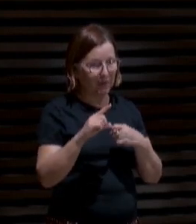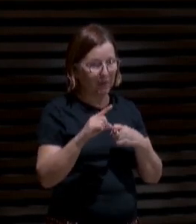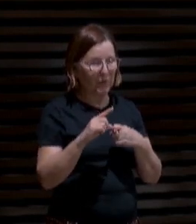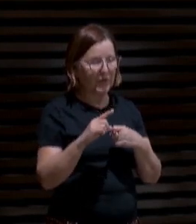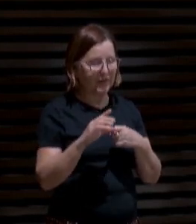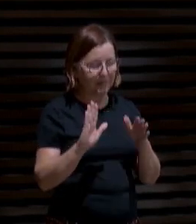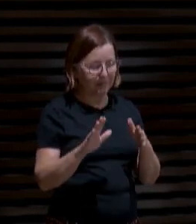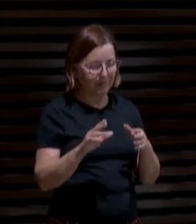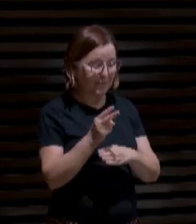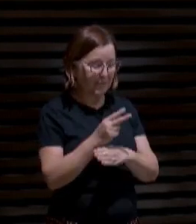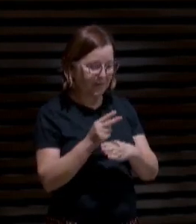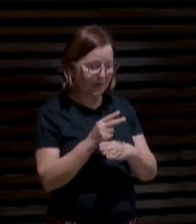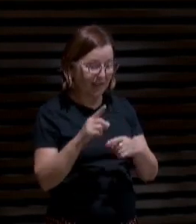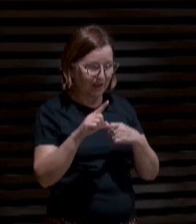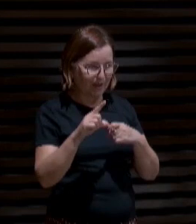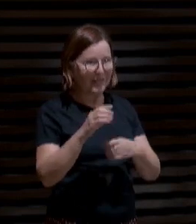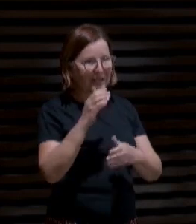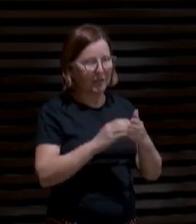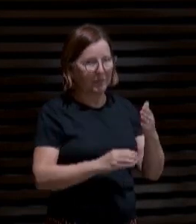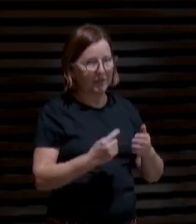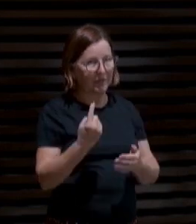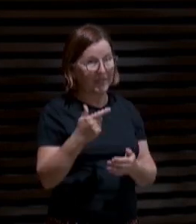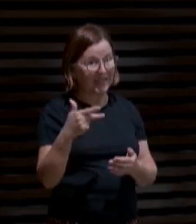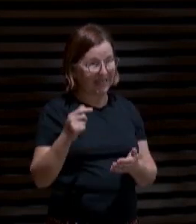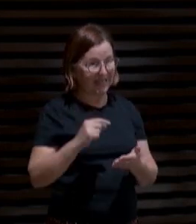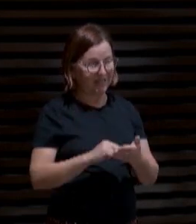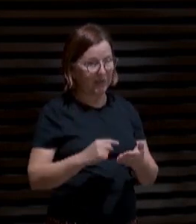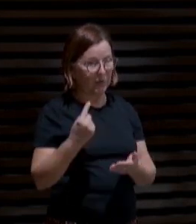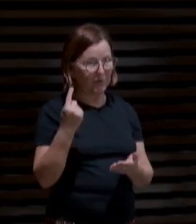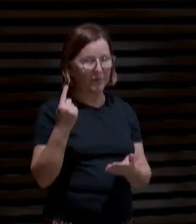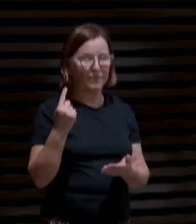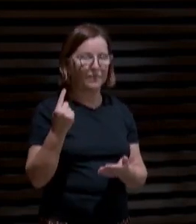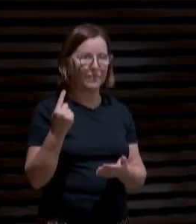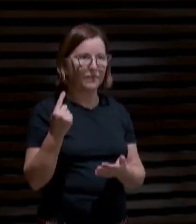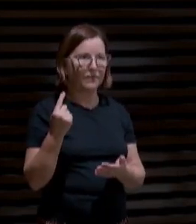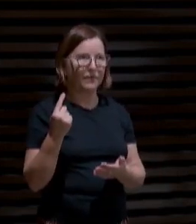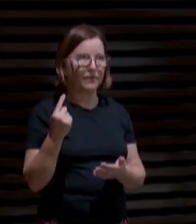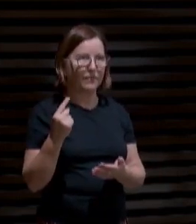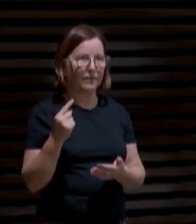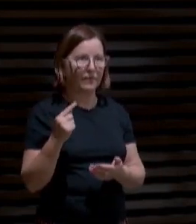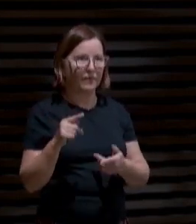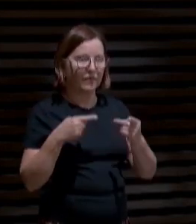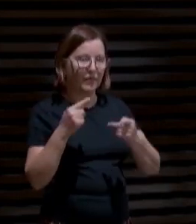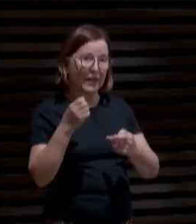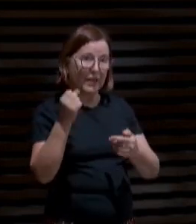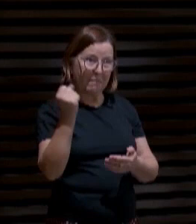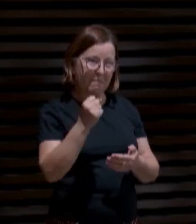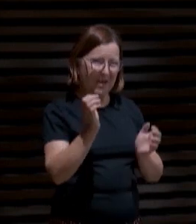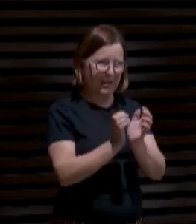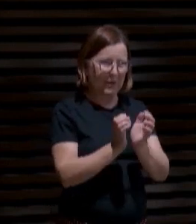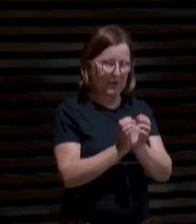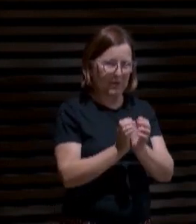deixa eu ver onde é que está o texto, Lucas 13:1, quando ele mata um grupo de galileus e mistura